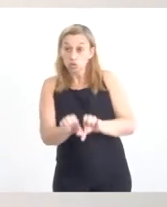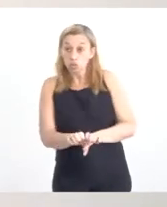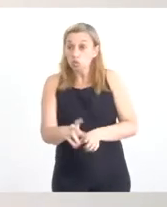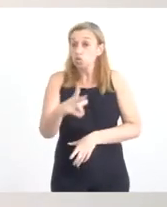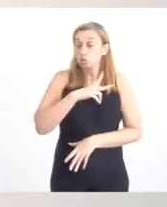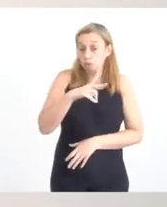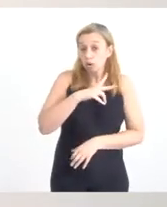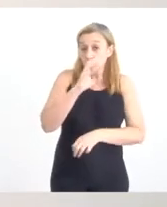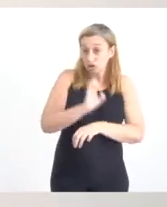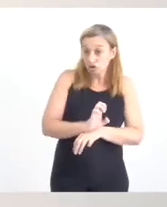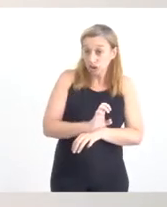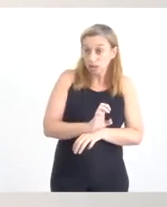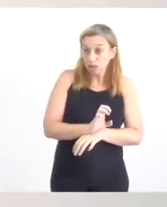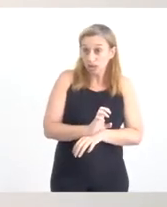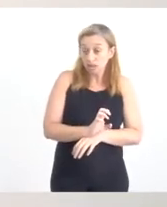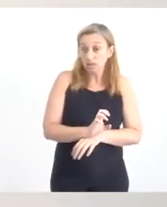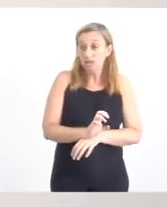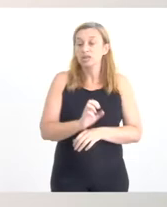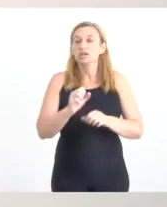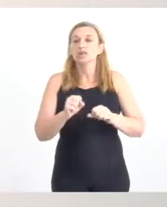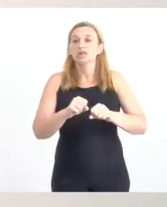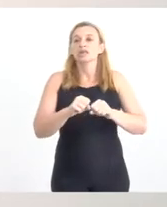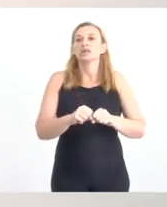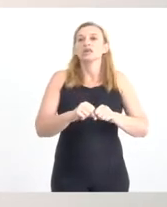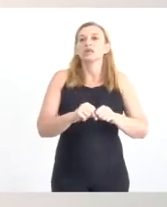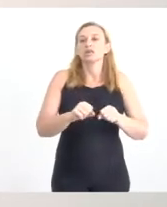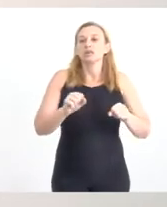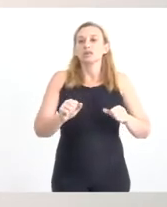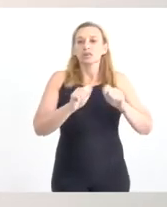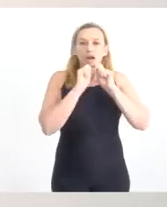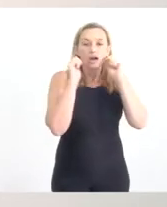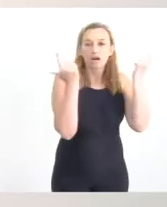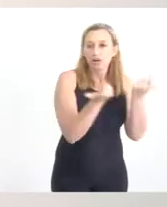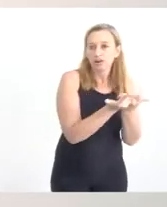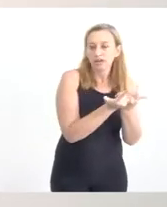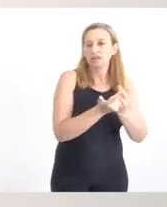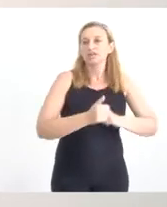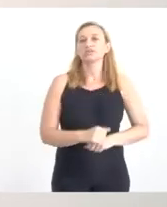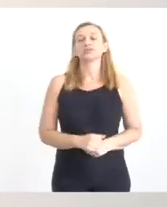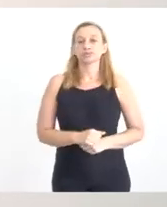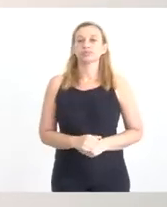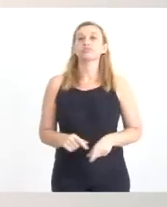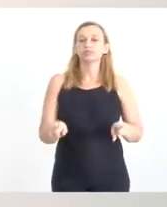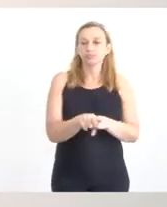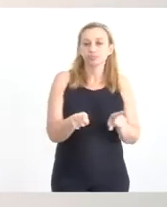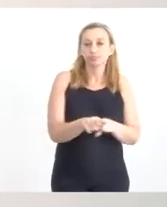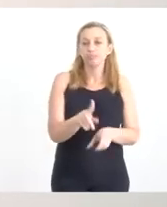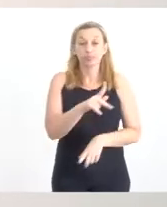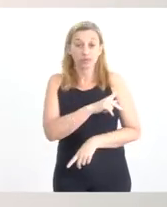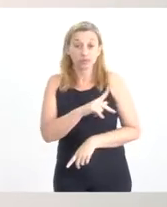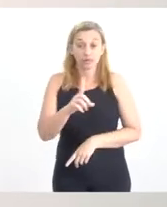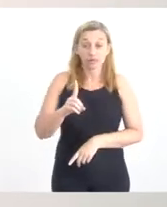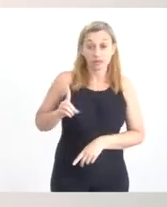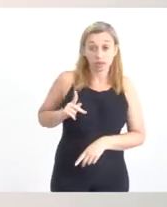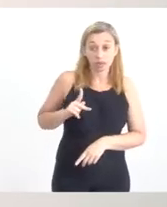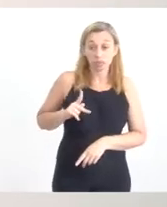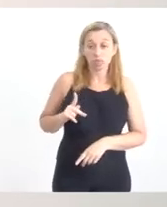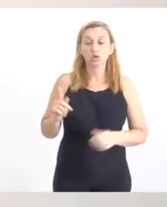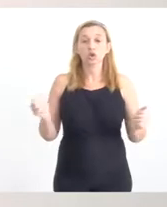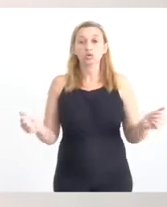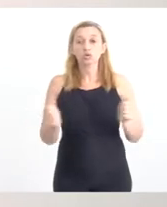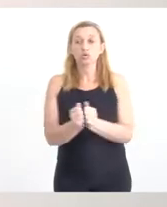próprio Estado que a Assembleia Legislativa do Estado do Rio de Janeiro EA Defensoria Pública ações